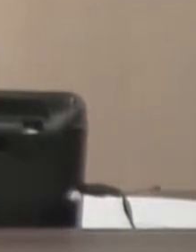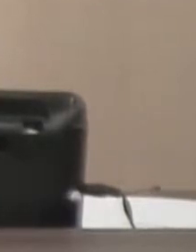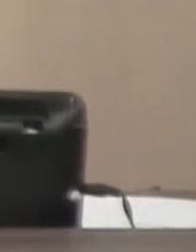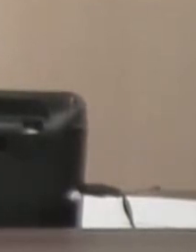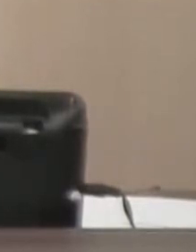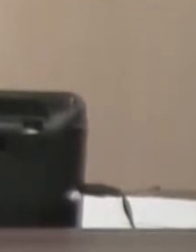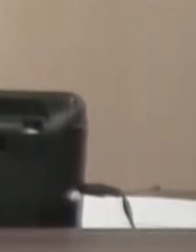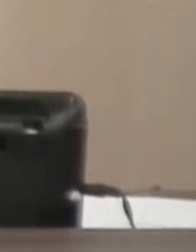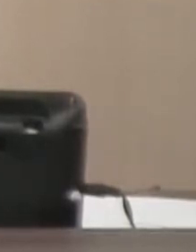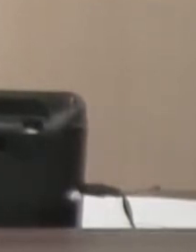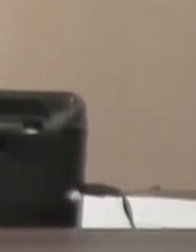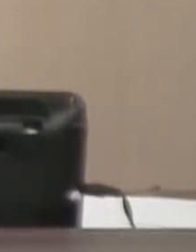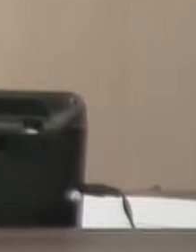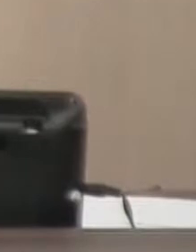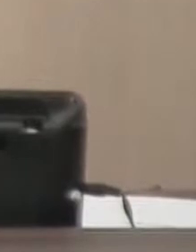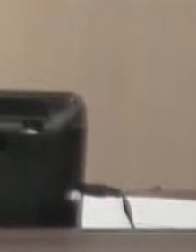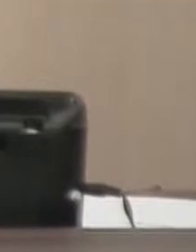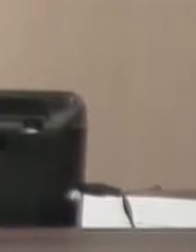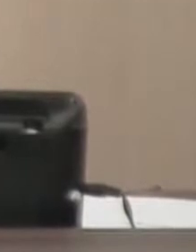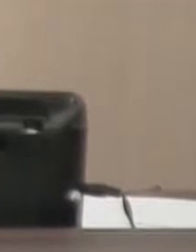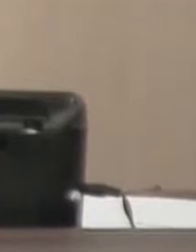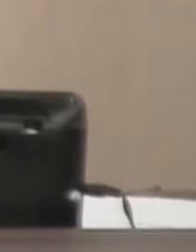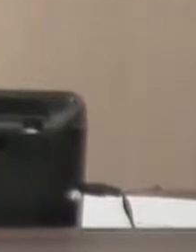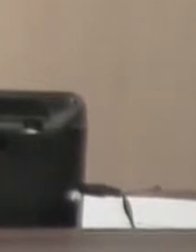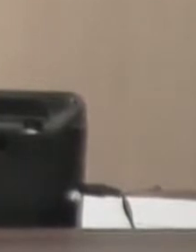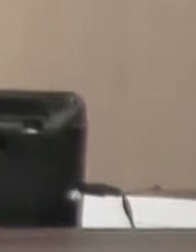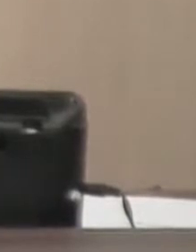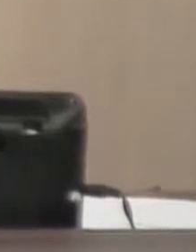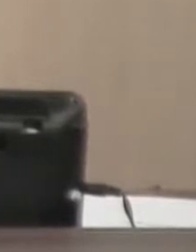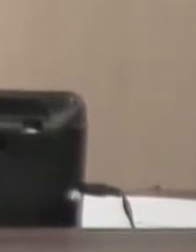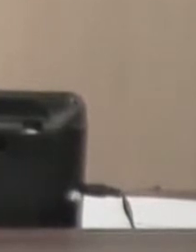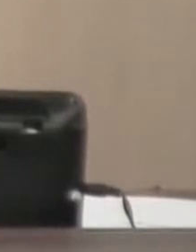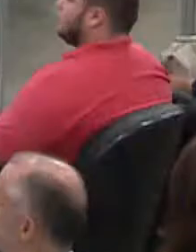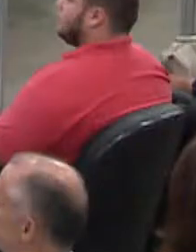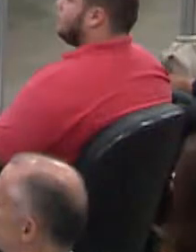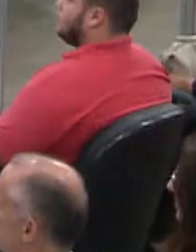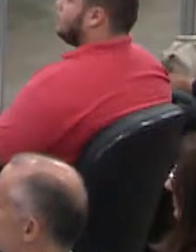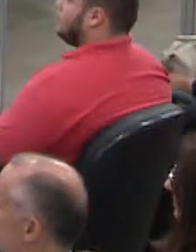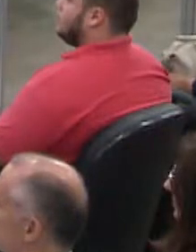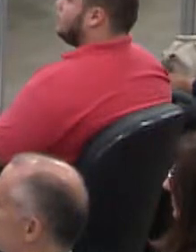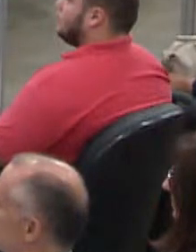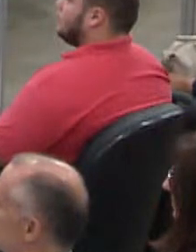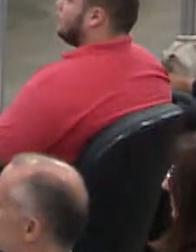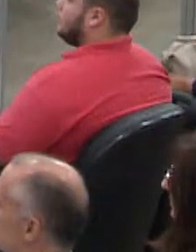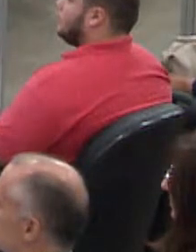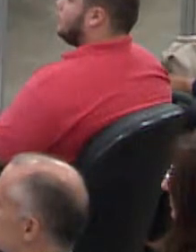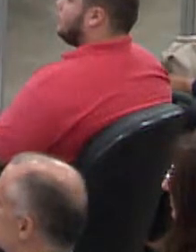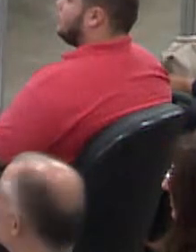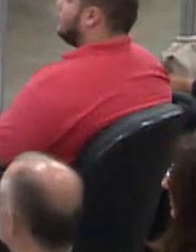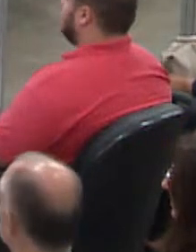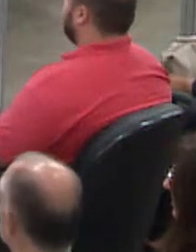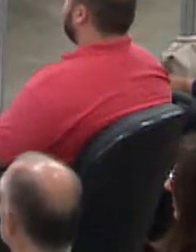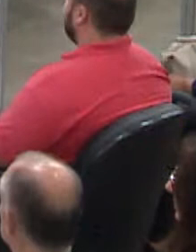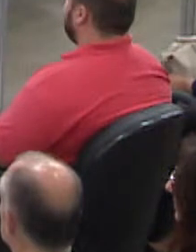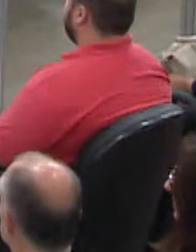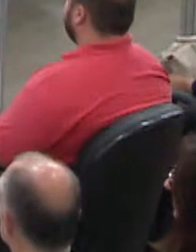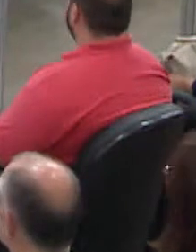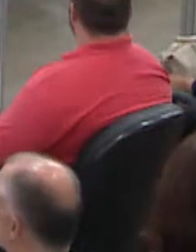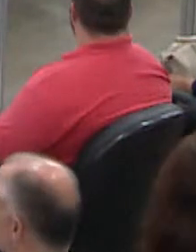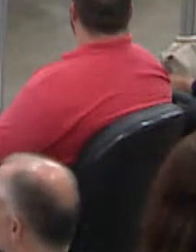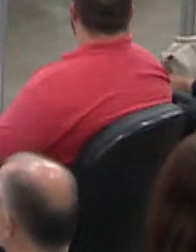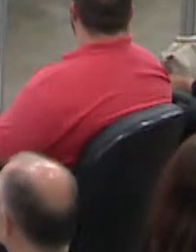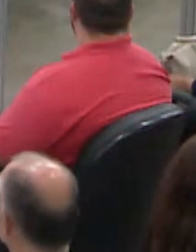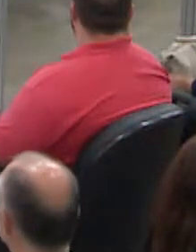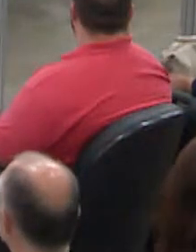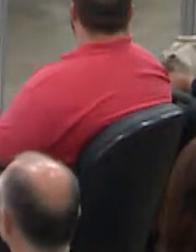ouvir a Silmara. Estão instalando, é isso? Eles vão tocar nesse momento o